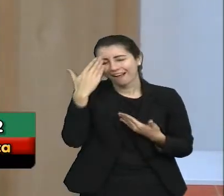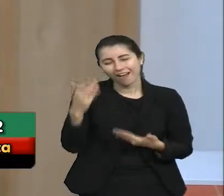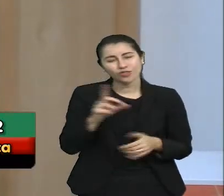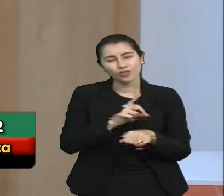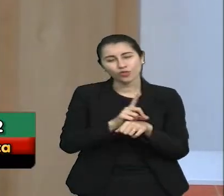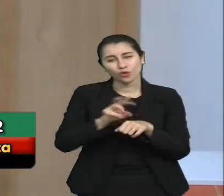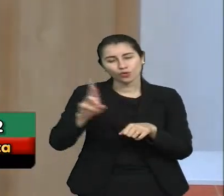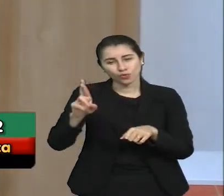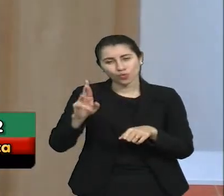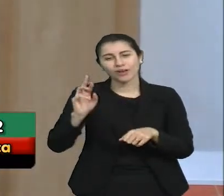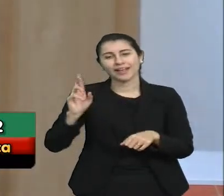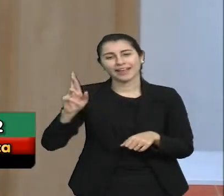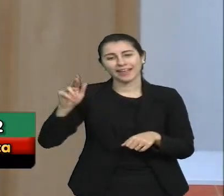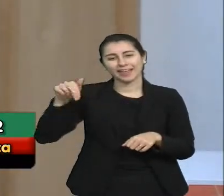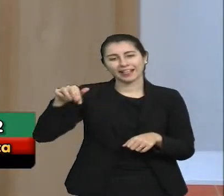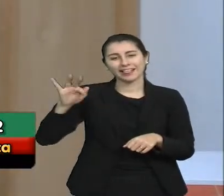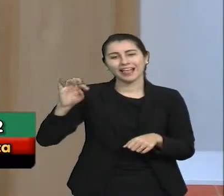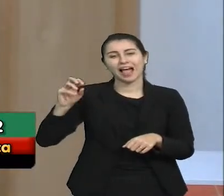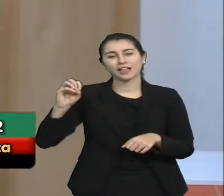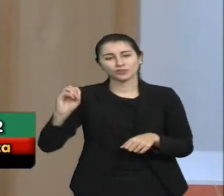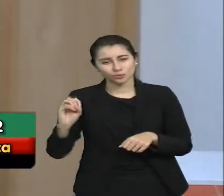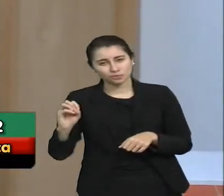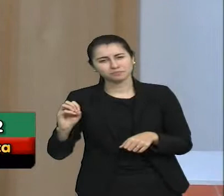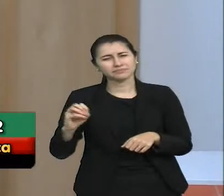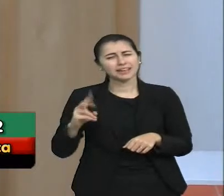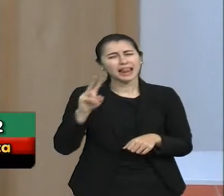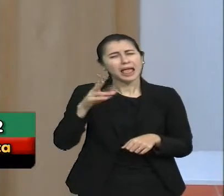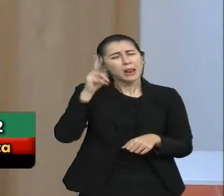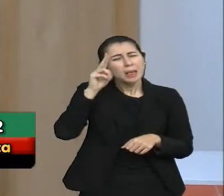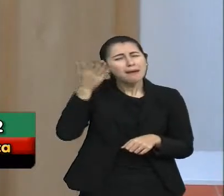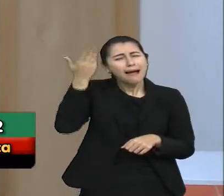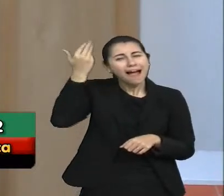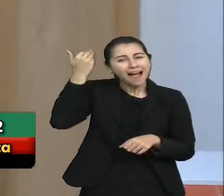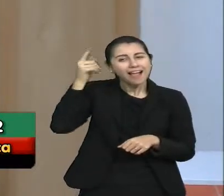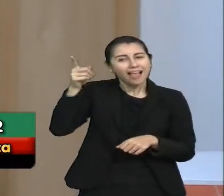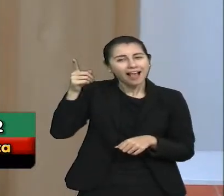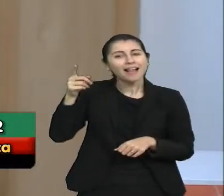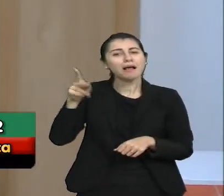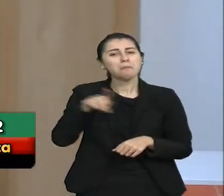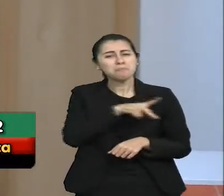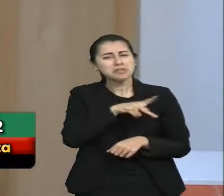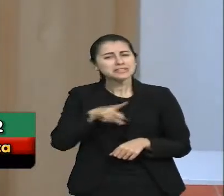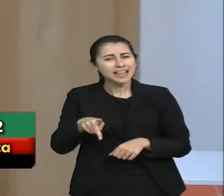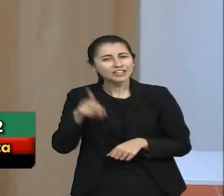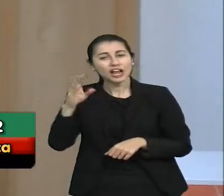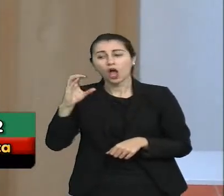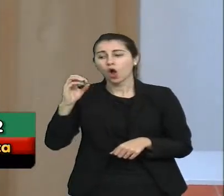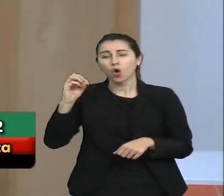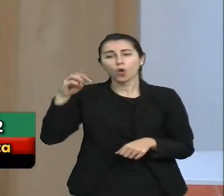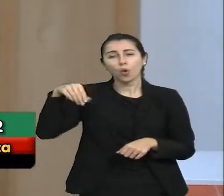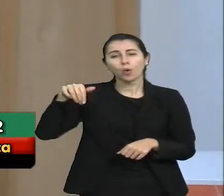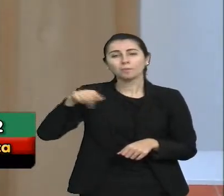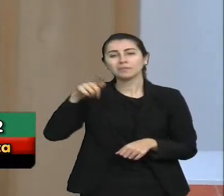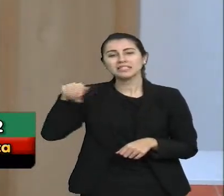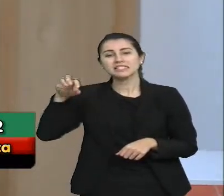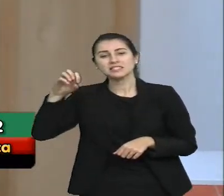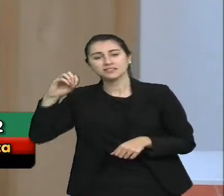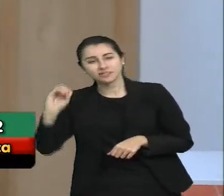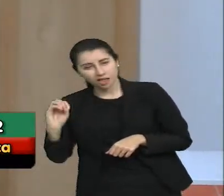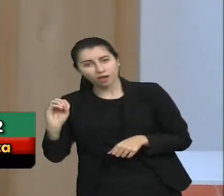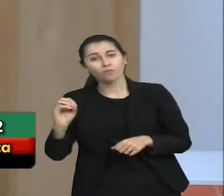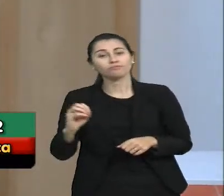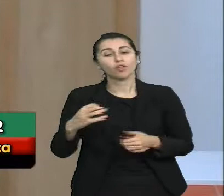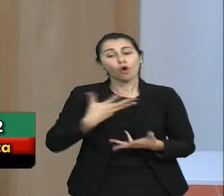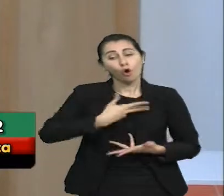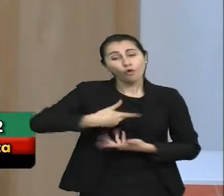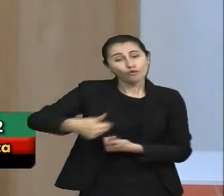Ele que me era, no tempo, ele era presidente da comissão e me convidou para que eu pudesse fazer parte. Estou lá